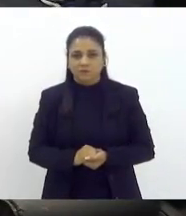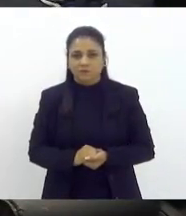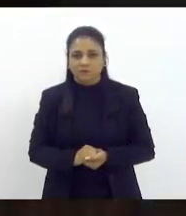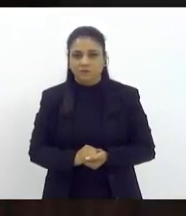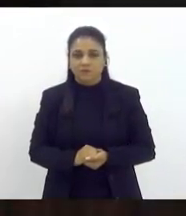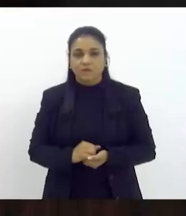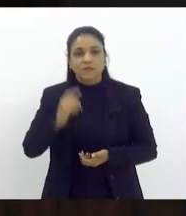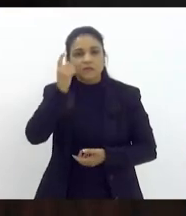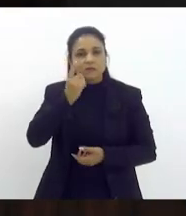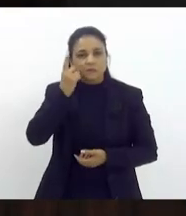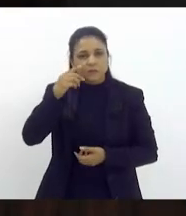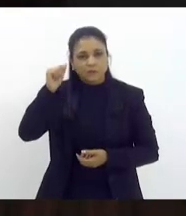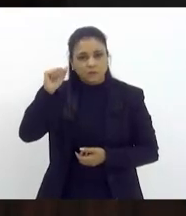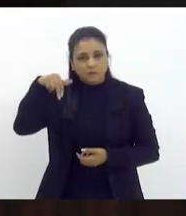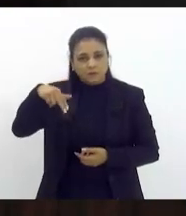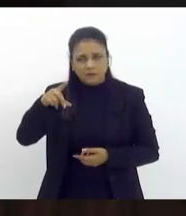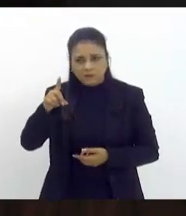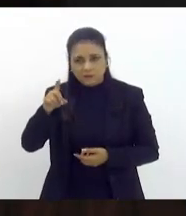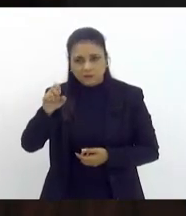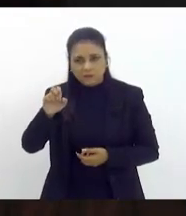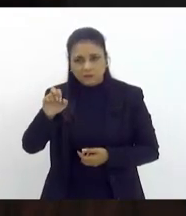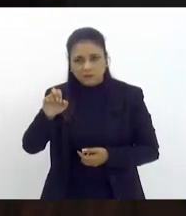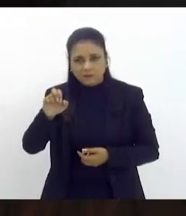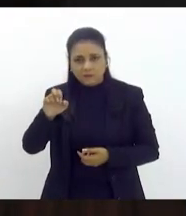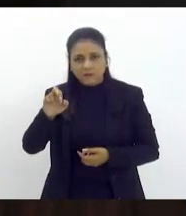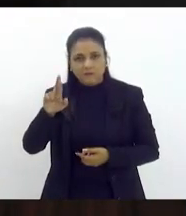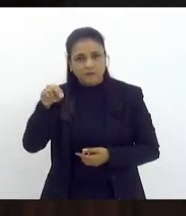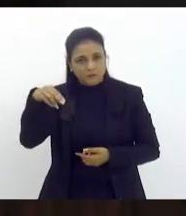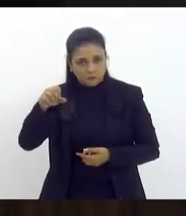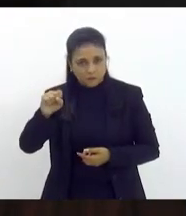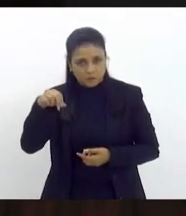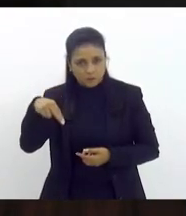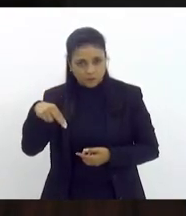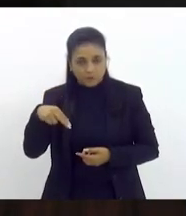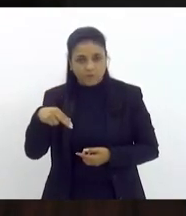Deputado Anderson vai vai fazer o uso da palavra